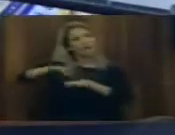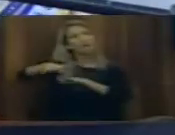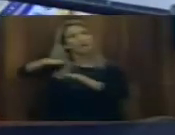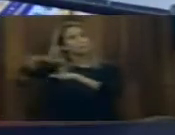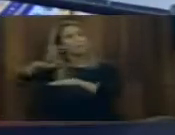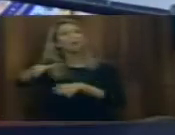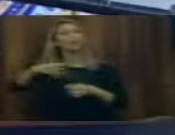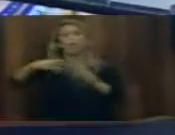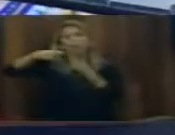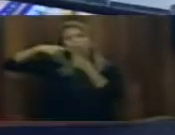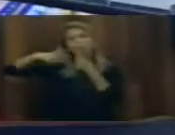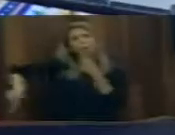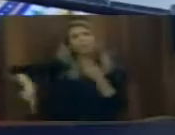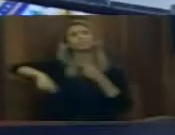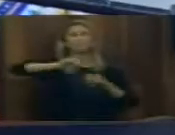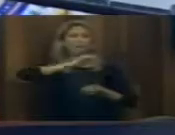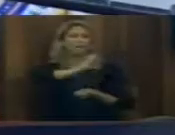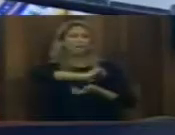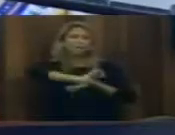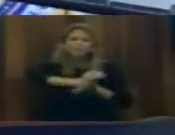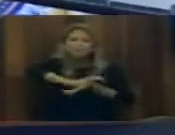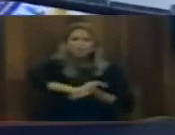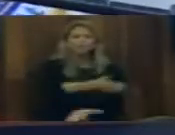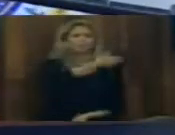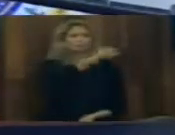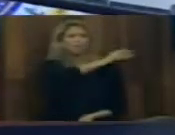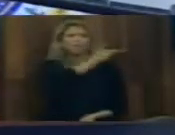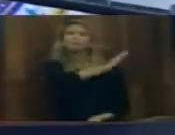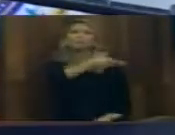intolerância religiosa, as agressões